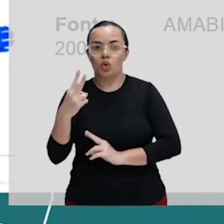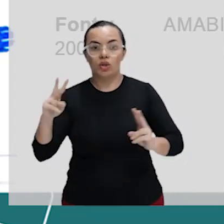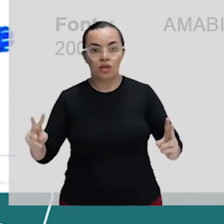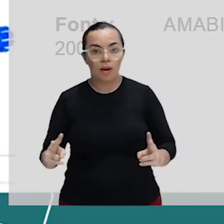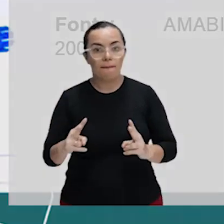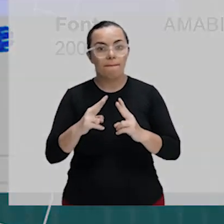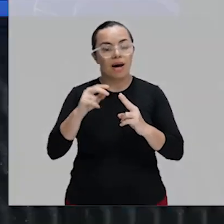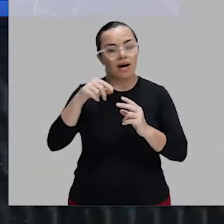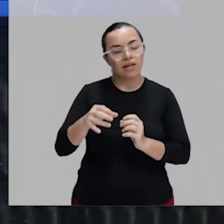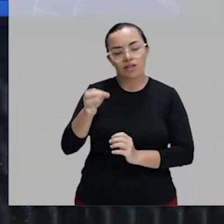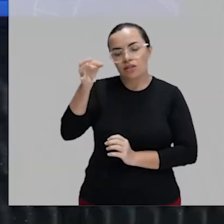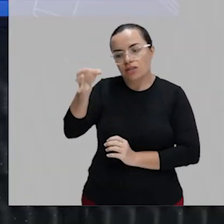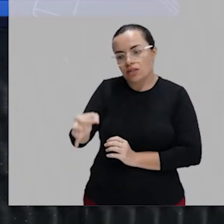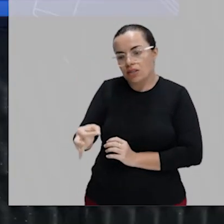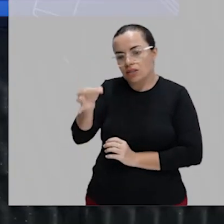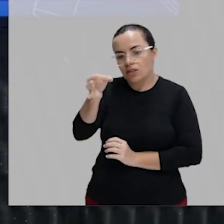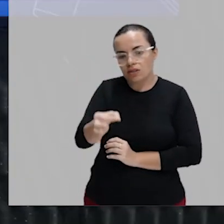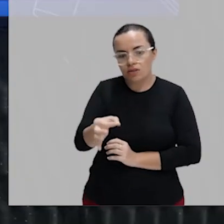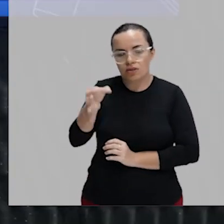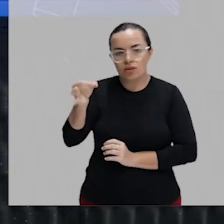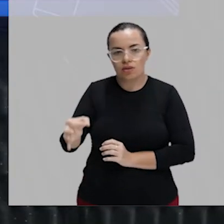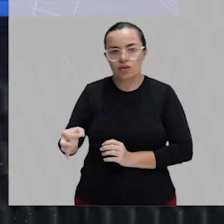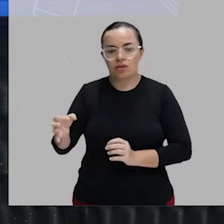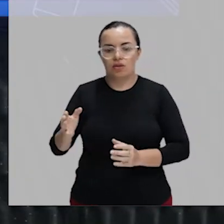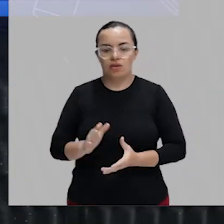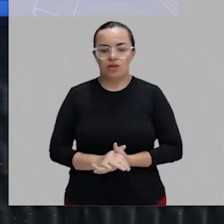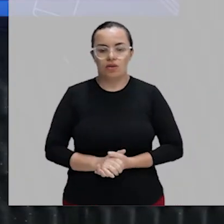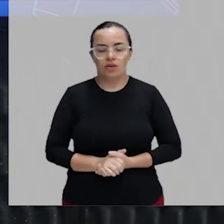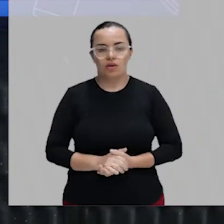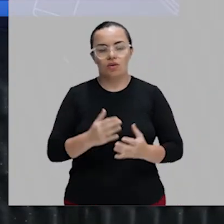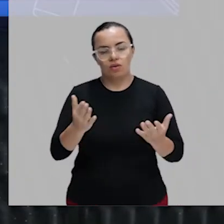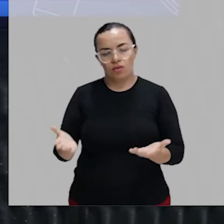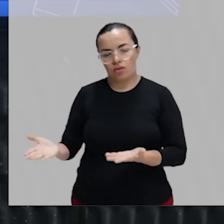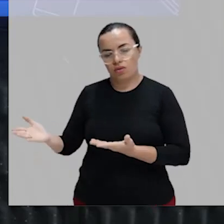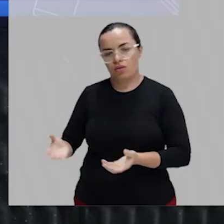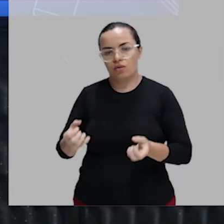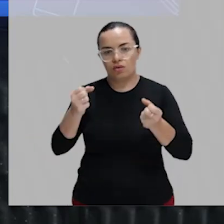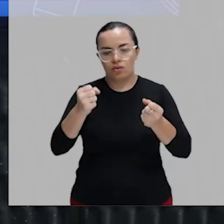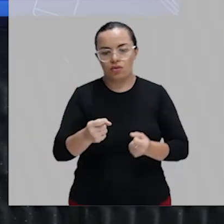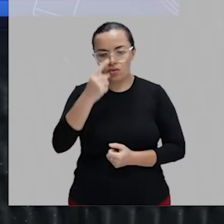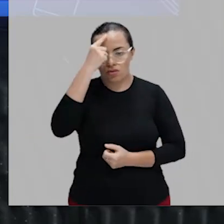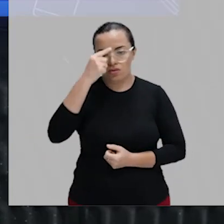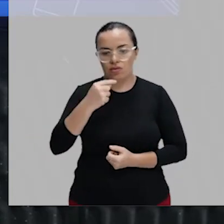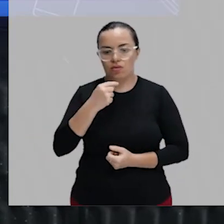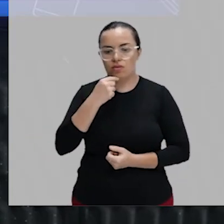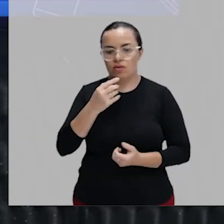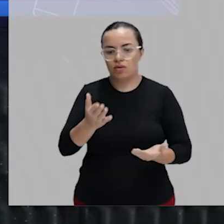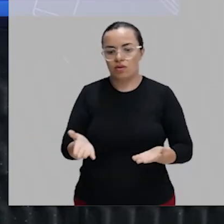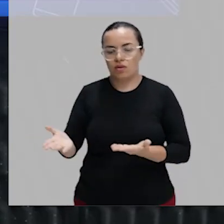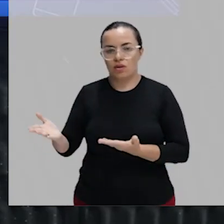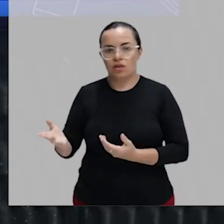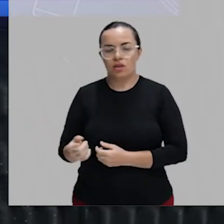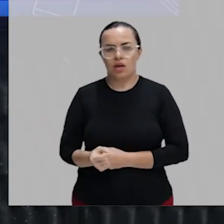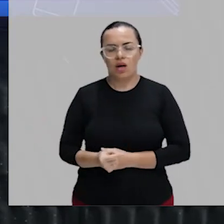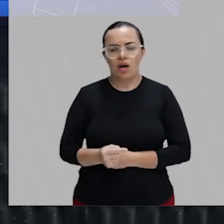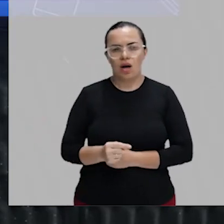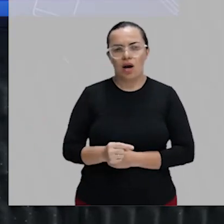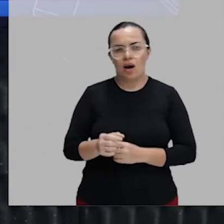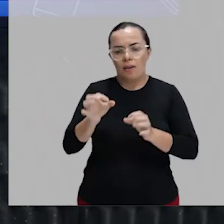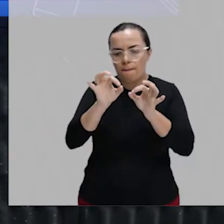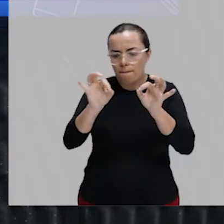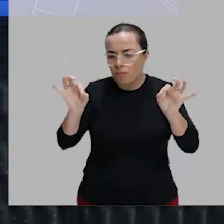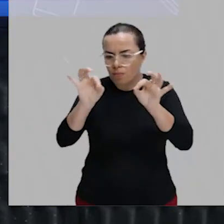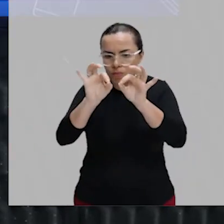nem a gente pode ver aqui nessa célula, ó. Em cada pontinho verde aqui, nós vamos encontrar um par de centríolo. É